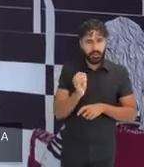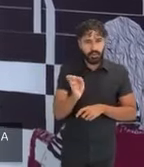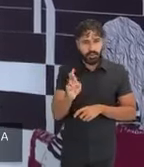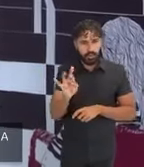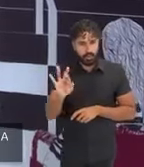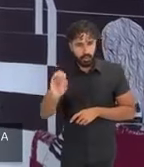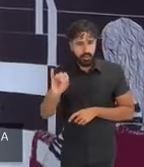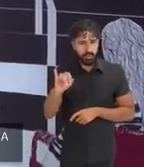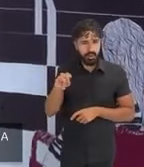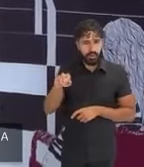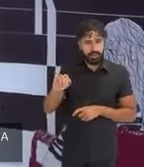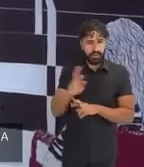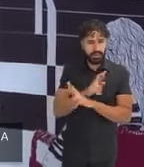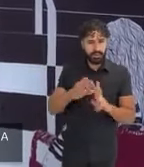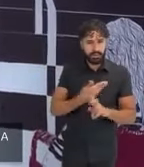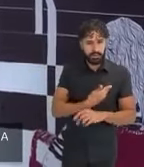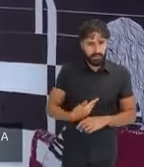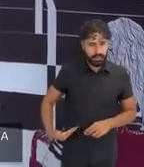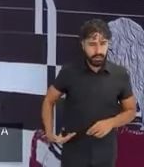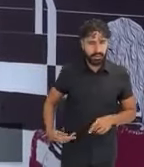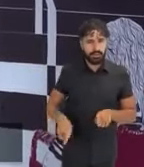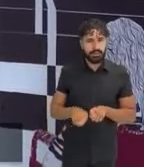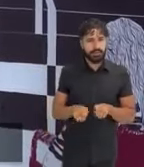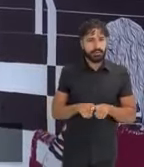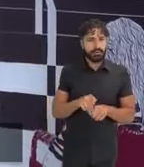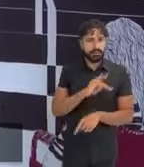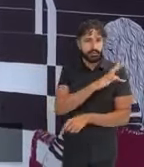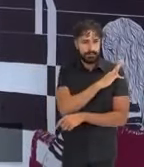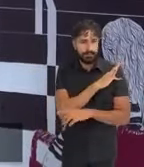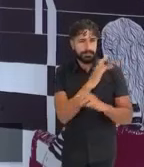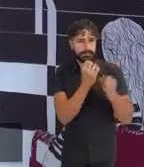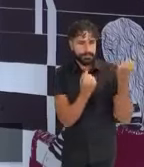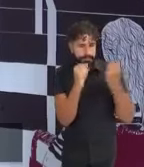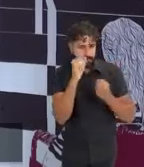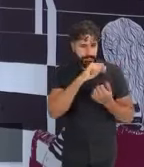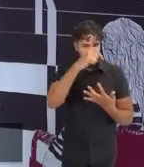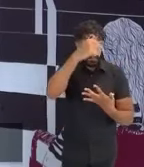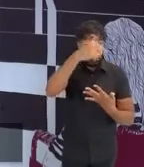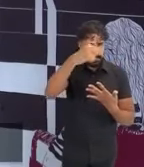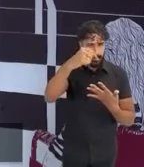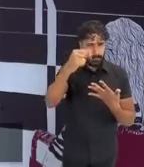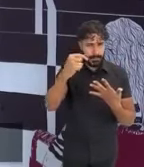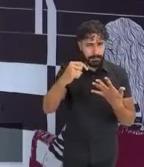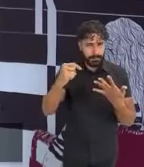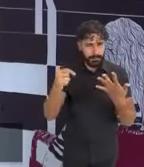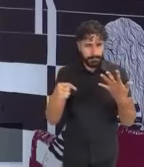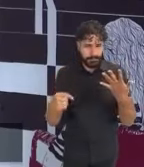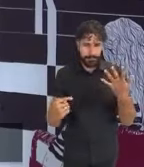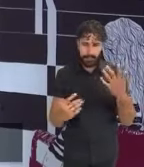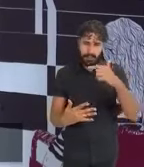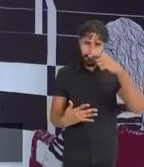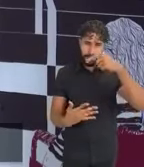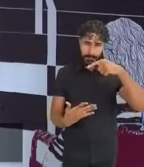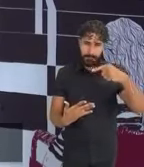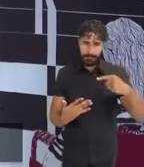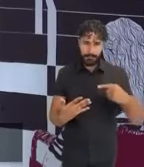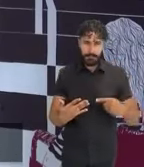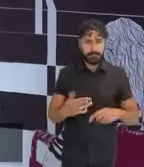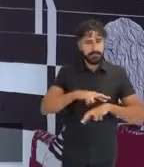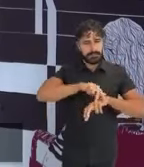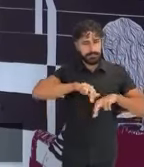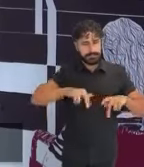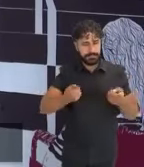Relações Públicas e o Conselho Federal de Técnicos Industriais. Então, veja que são várias parcerias que buscam esse